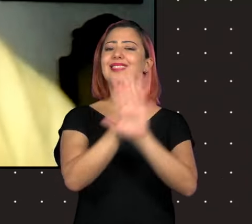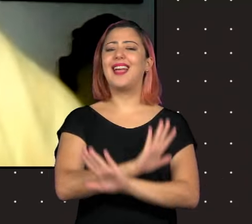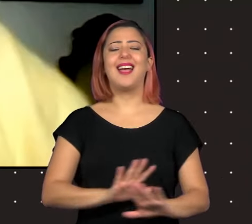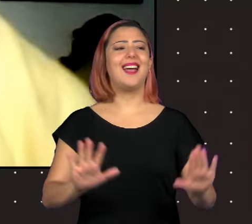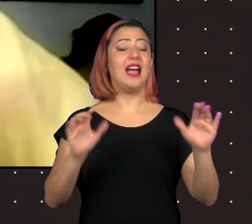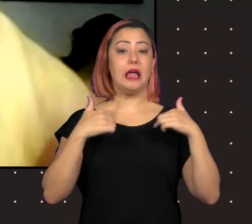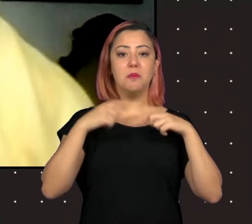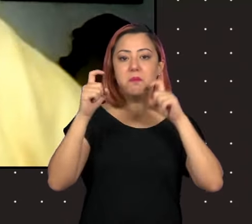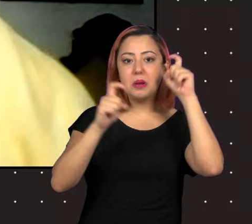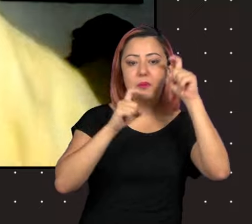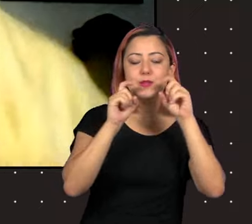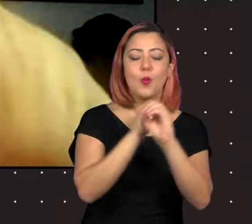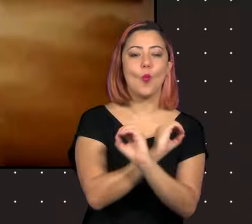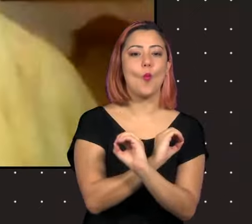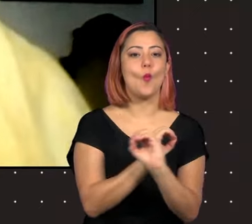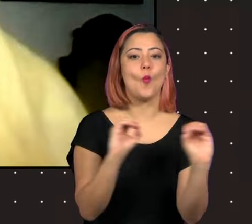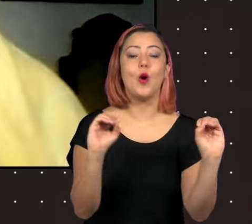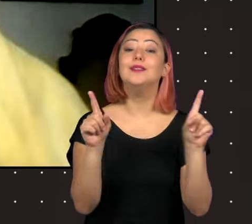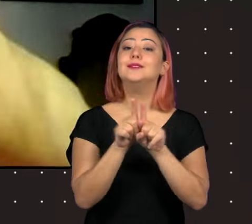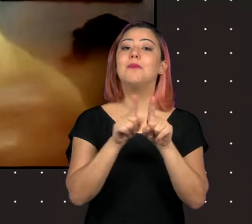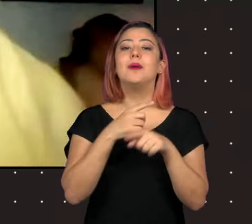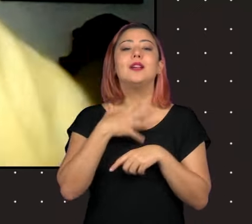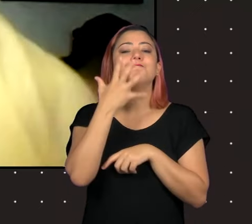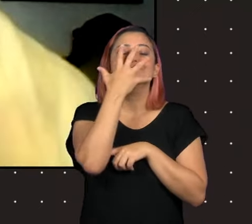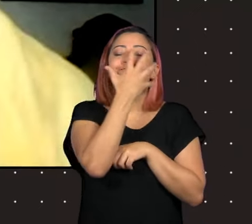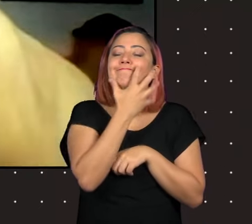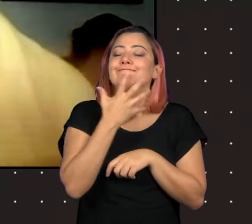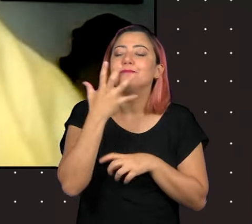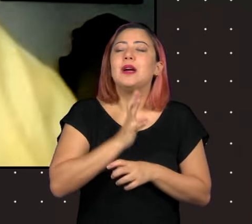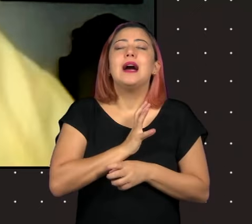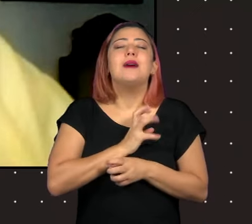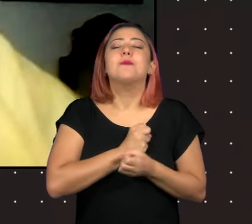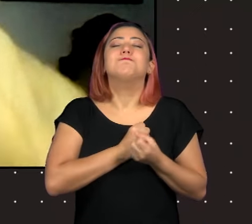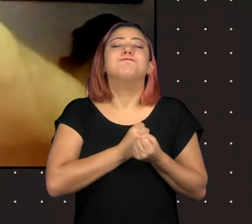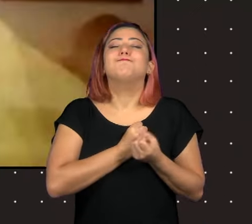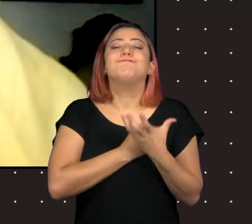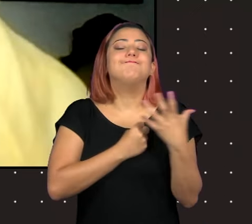Tenho uma paixão desabrida,